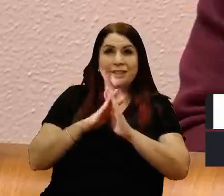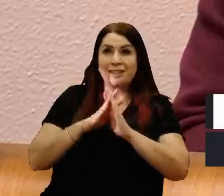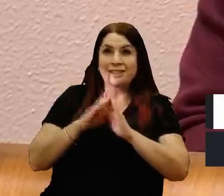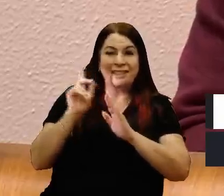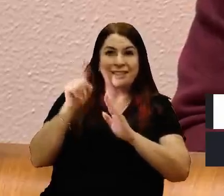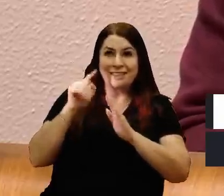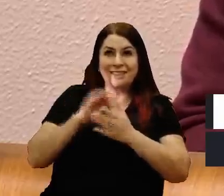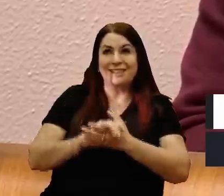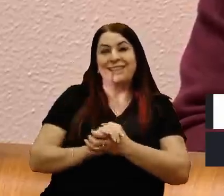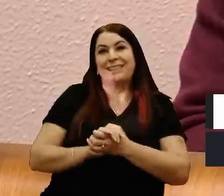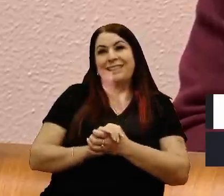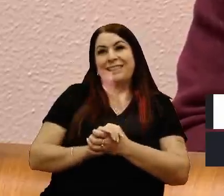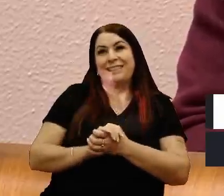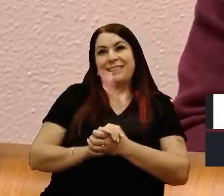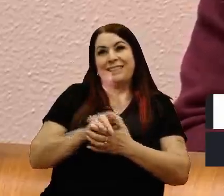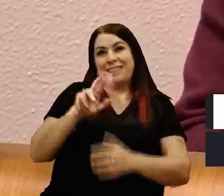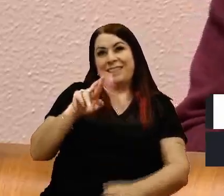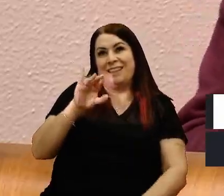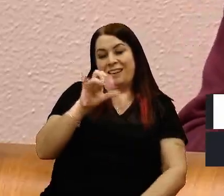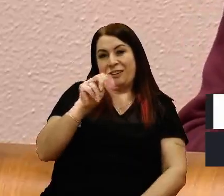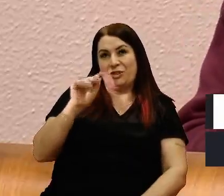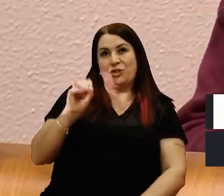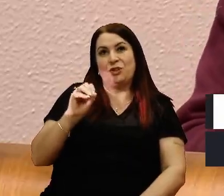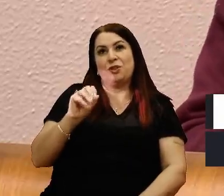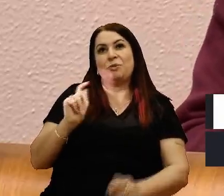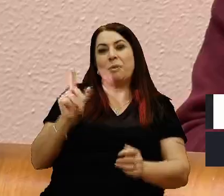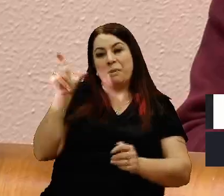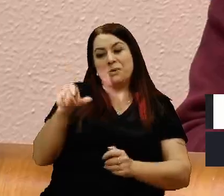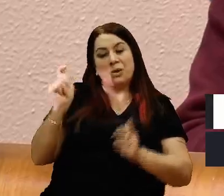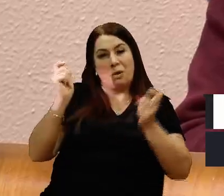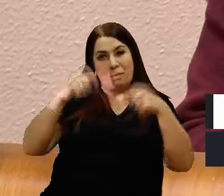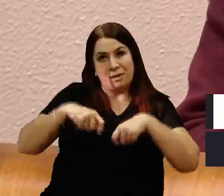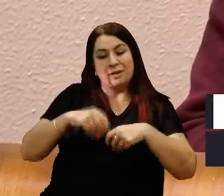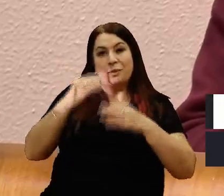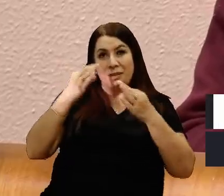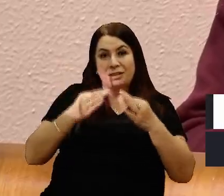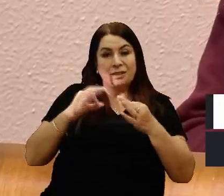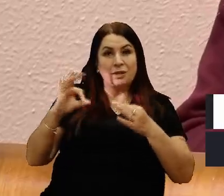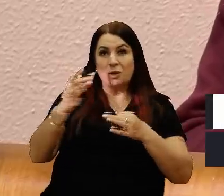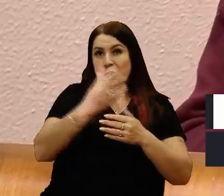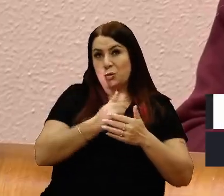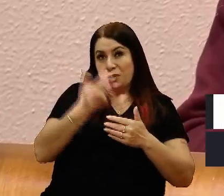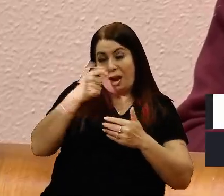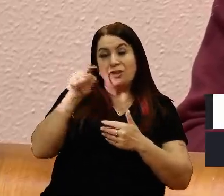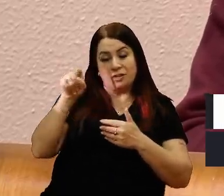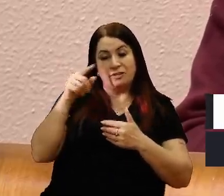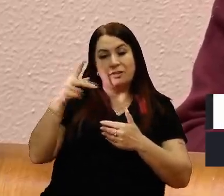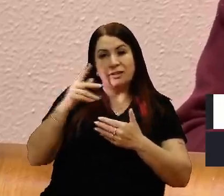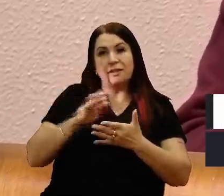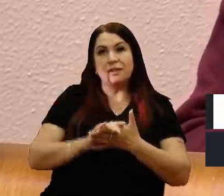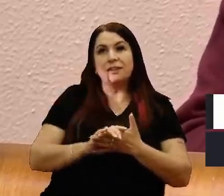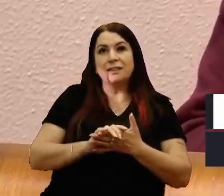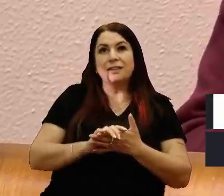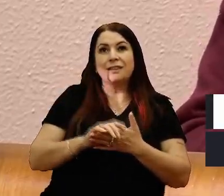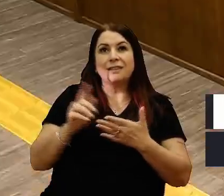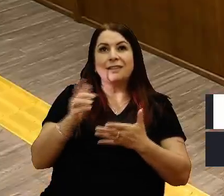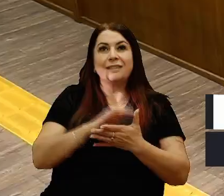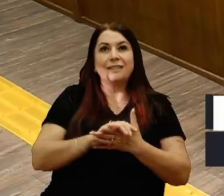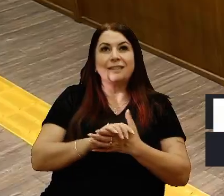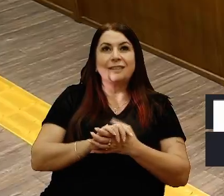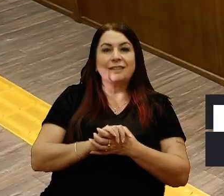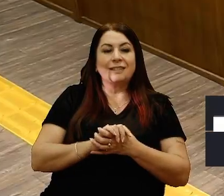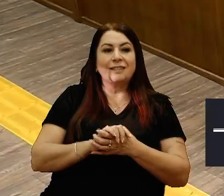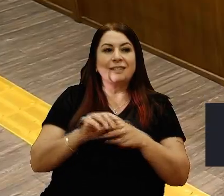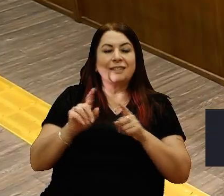não é. Ricardinho é alguém extremamente competente. Eu tenho certeza que todo mundo acha isso, né? Mas eu queria falar isso